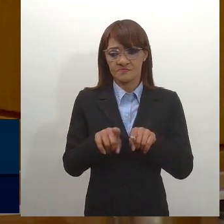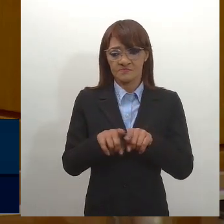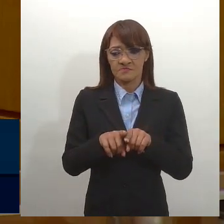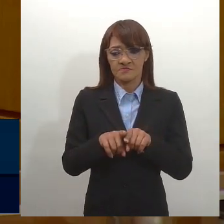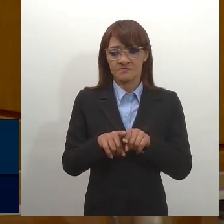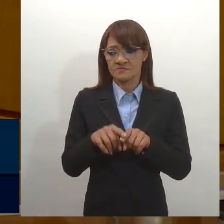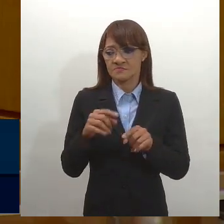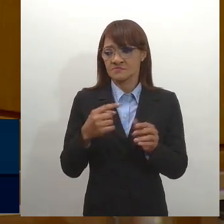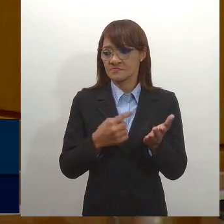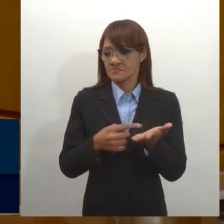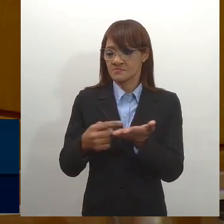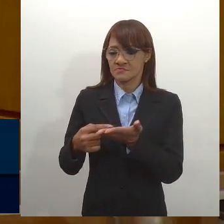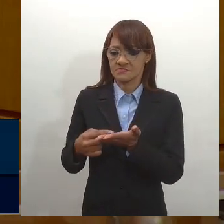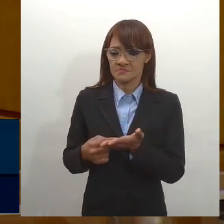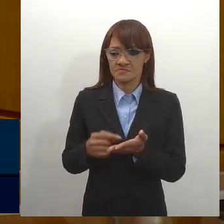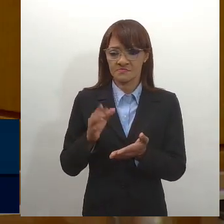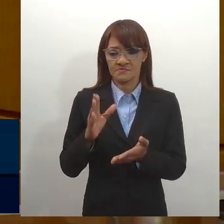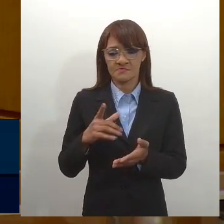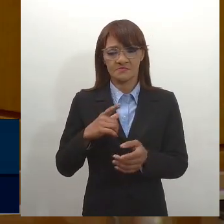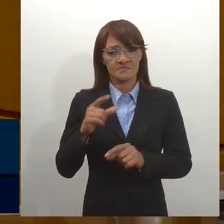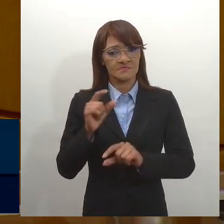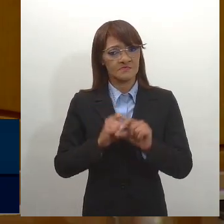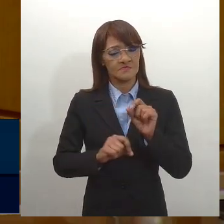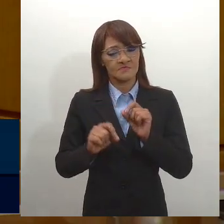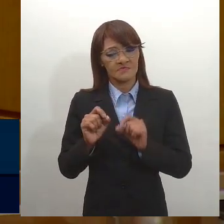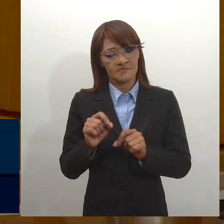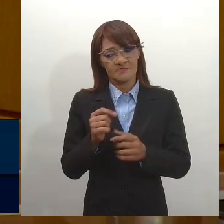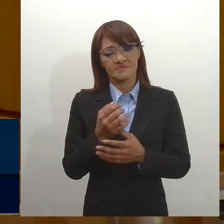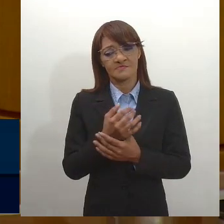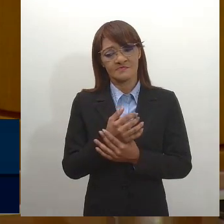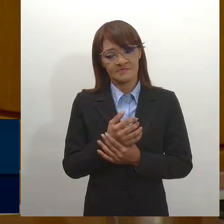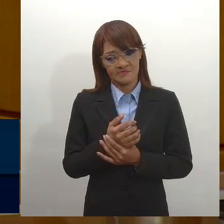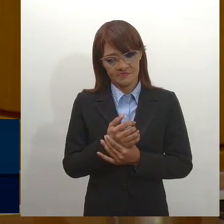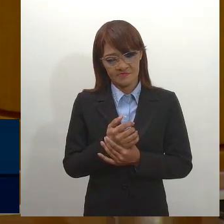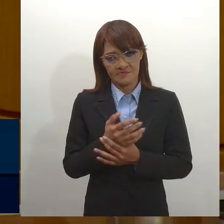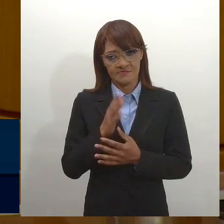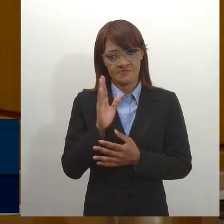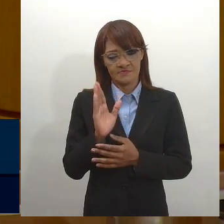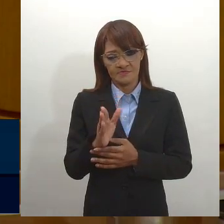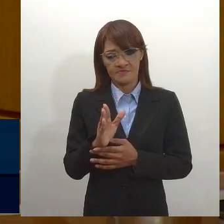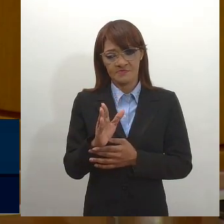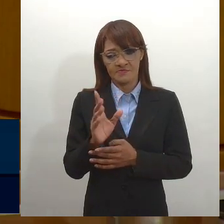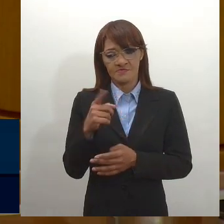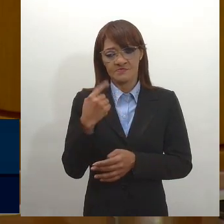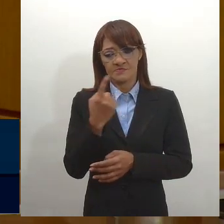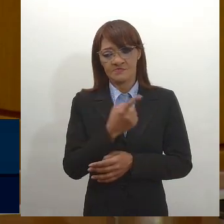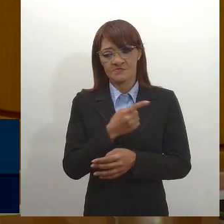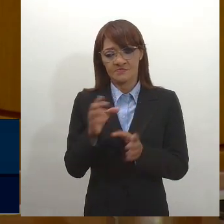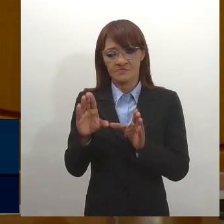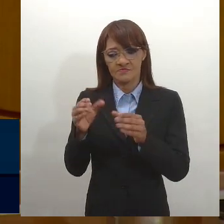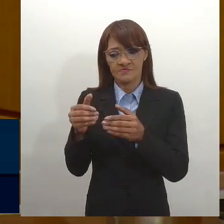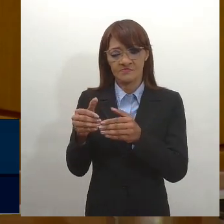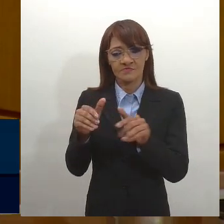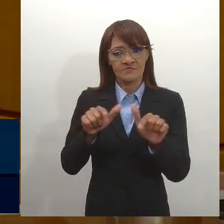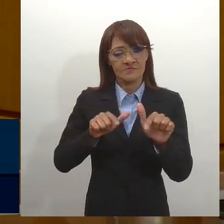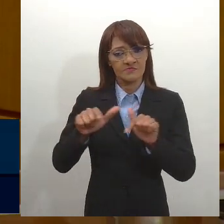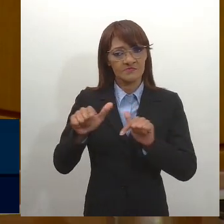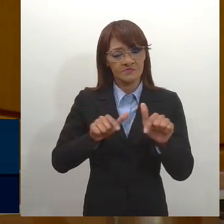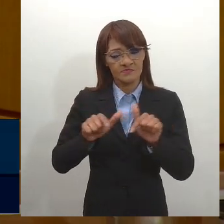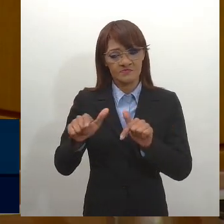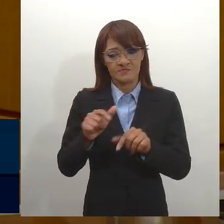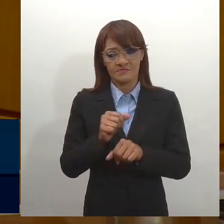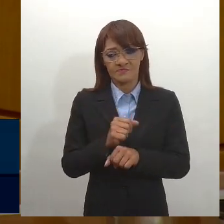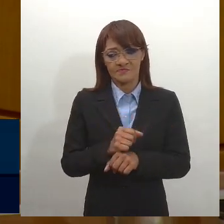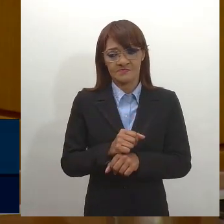organizada, né, dos nossos GTs, né, de trabalho, né, a nossa mandata, ele é